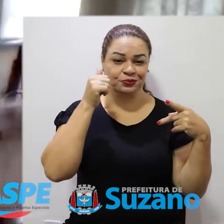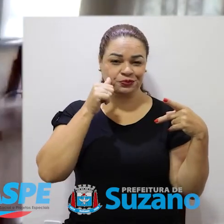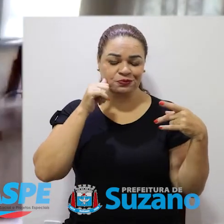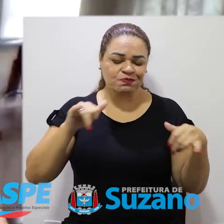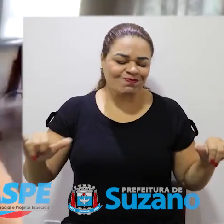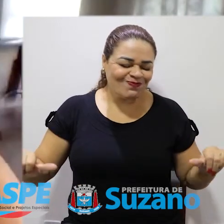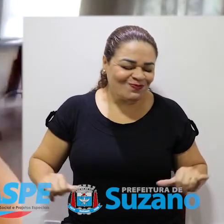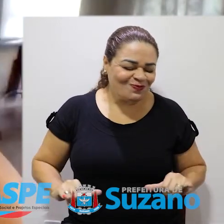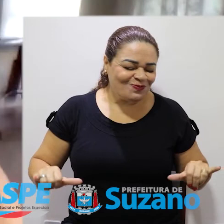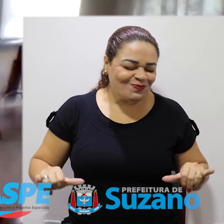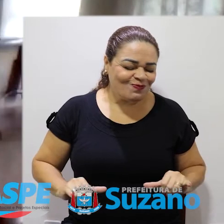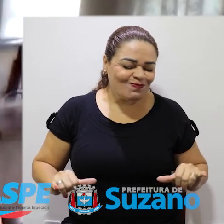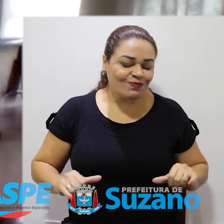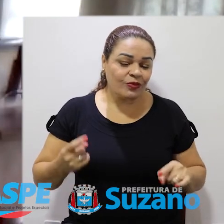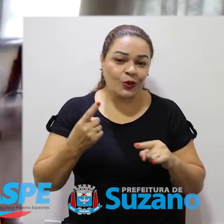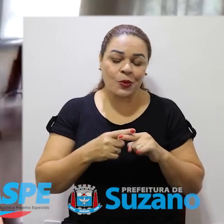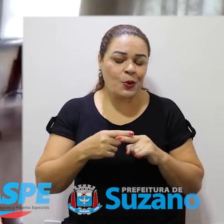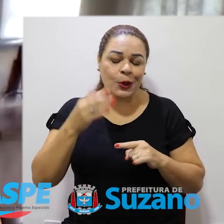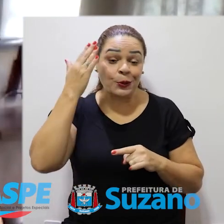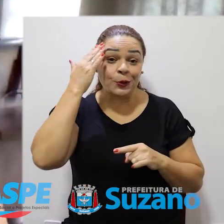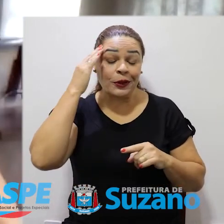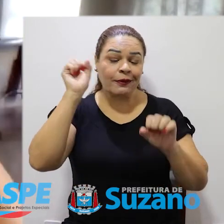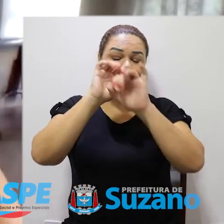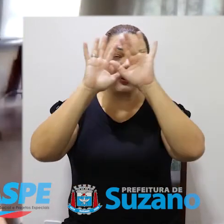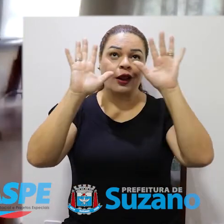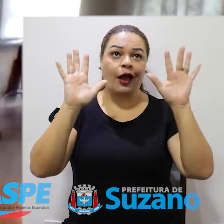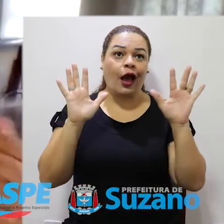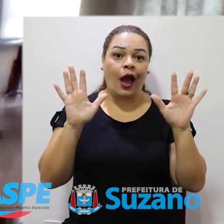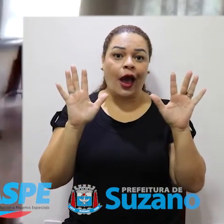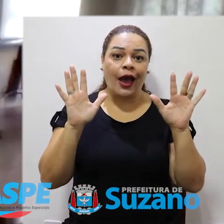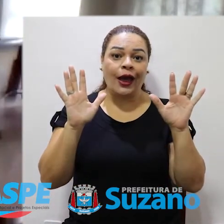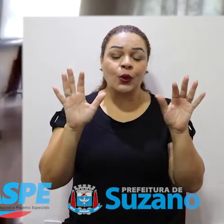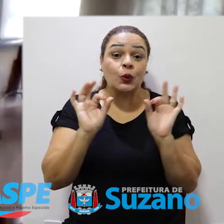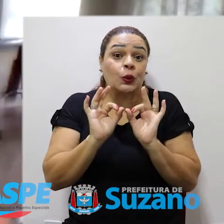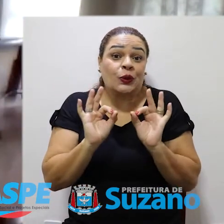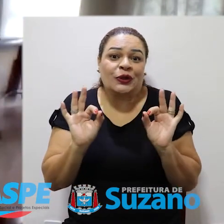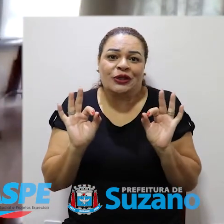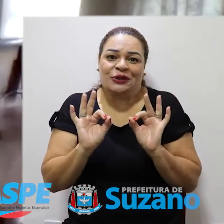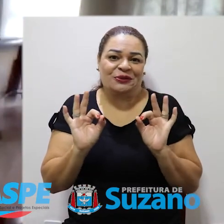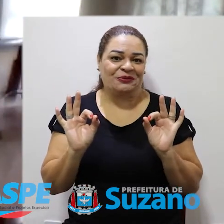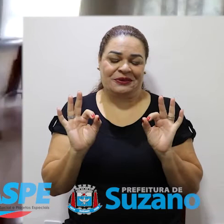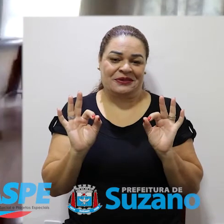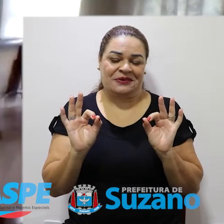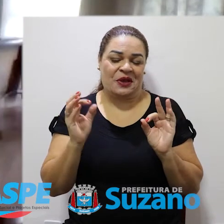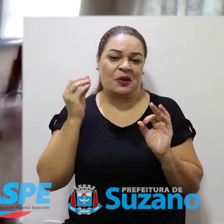sofrendo, porque ela não consegue entender algo que é básico, que é elementar.